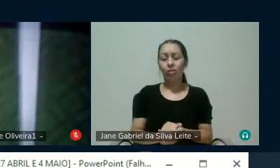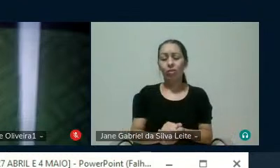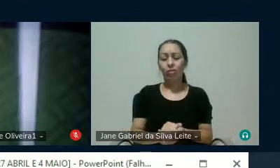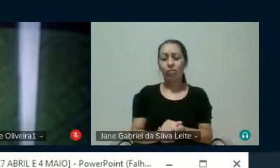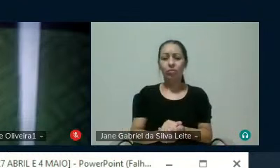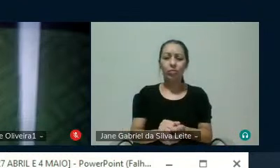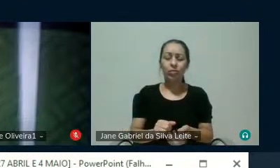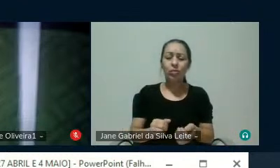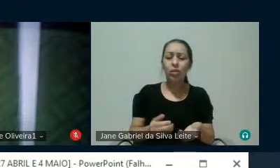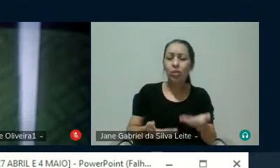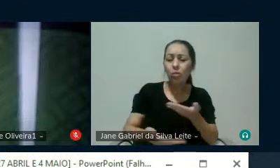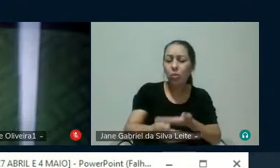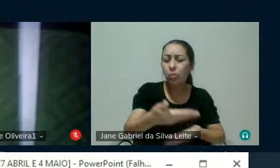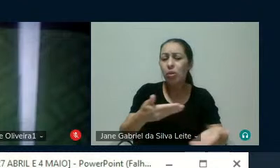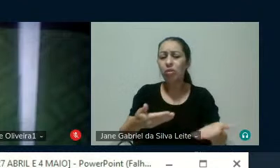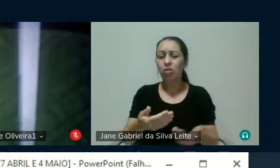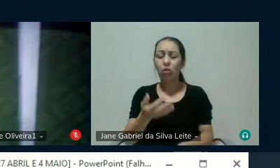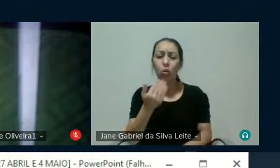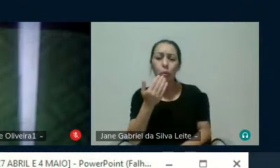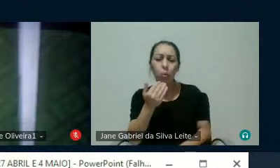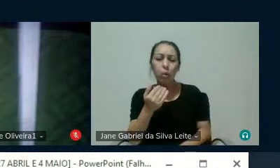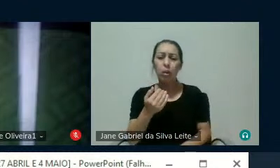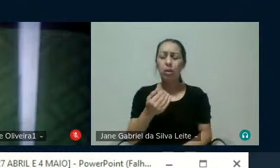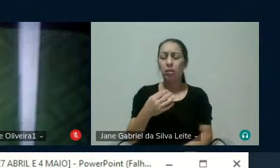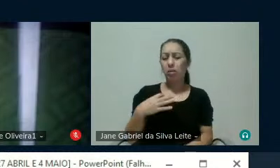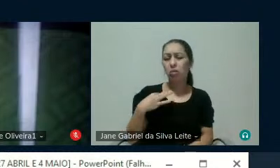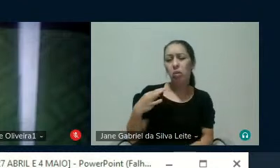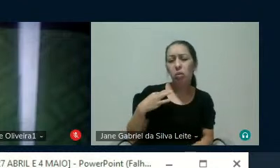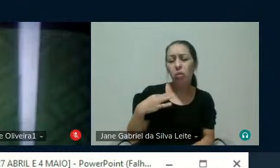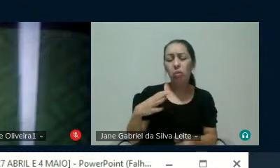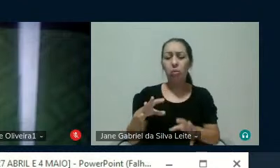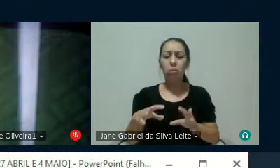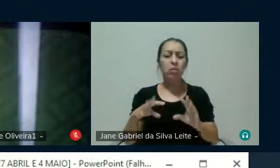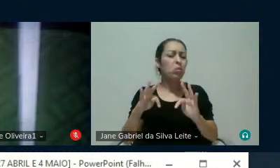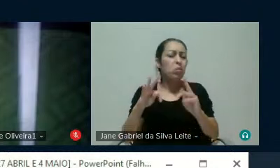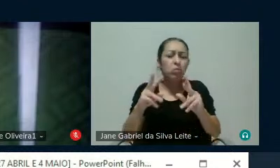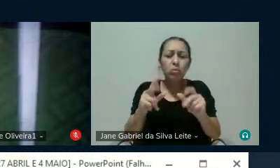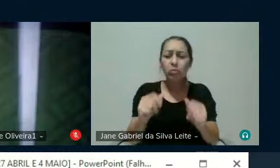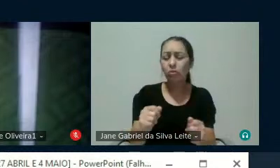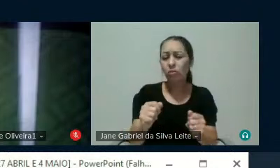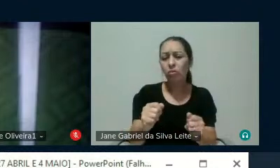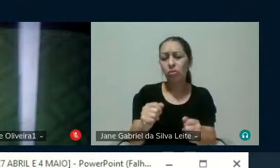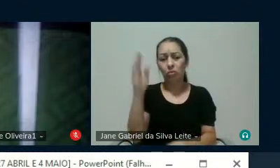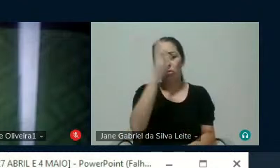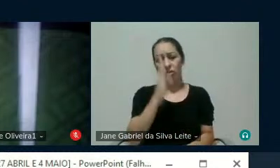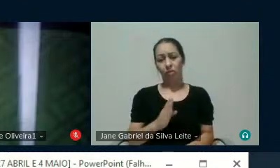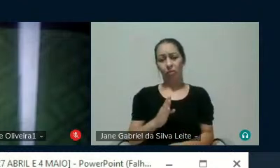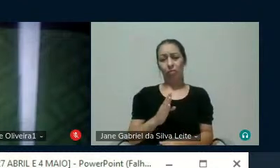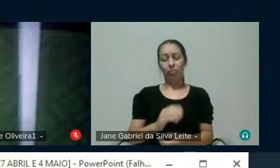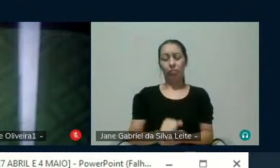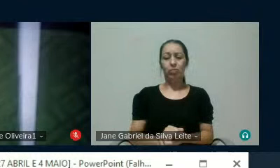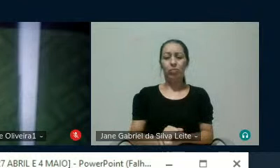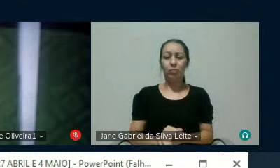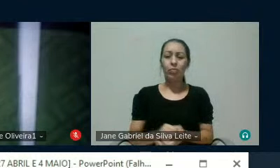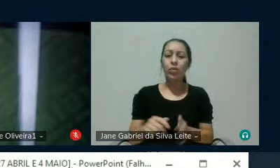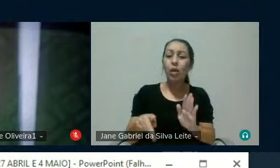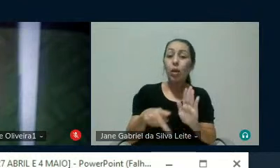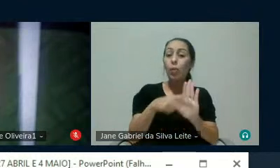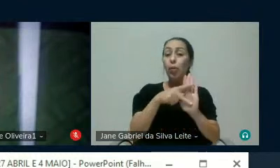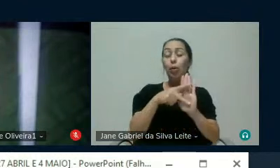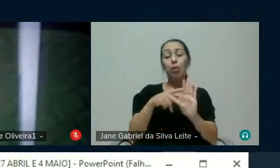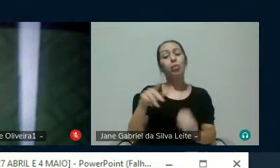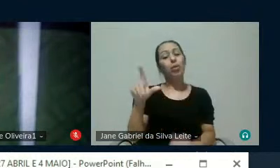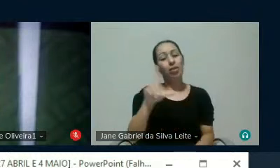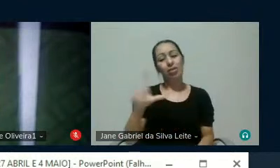ele compartilha comidas, roupas, tradições culturais, né? E a própria literatura, ele compartilha também a literatura